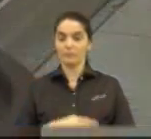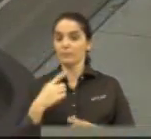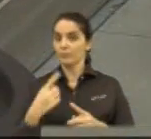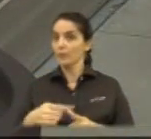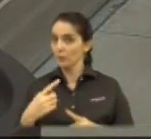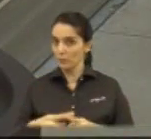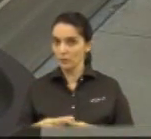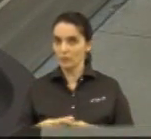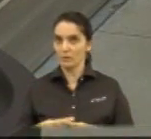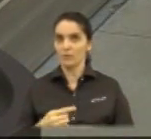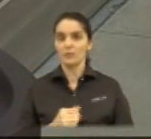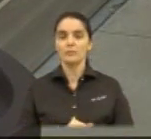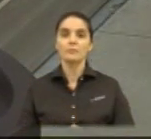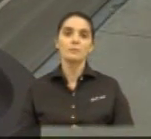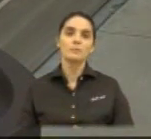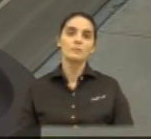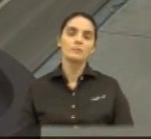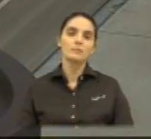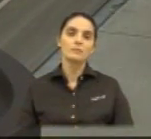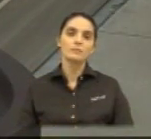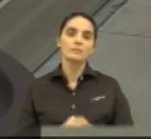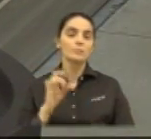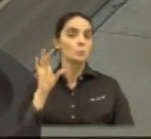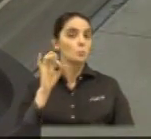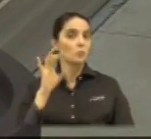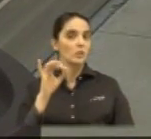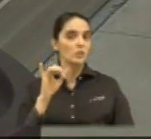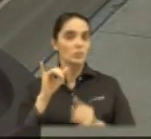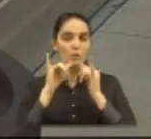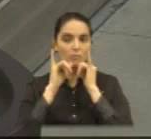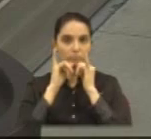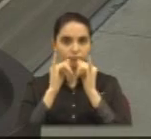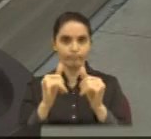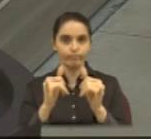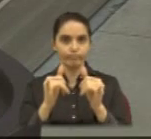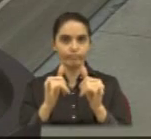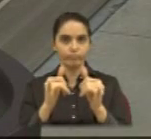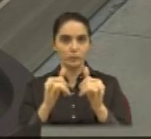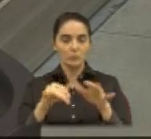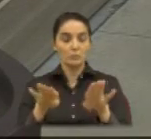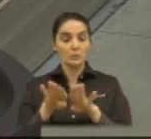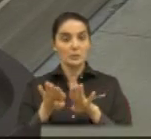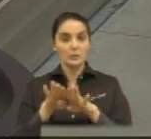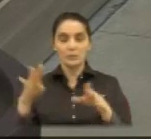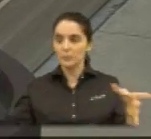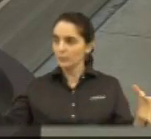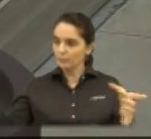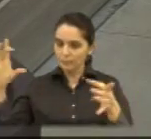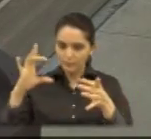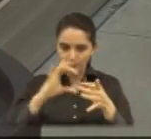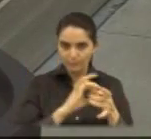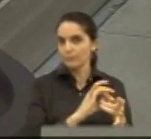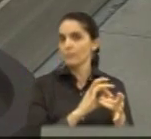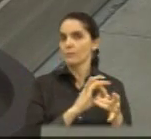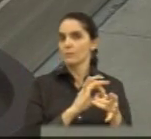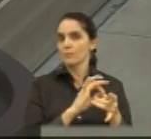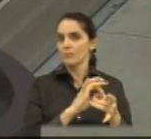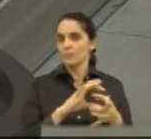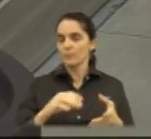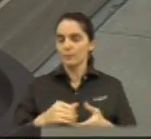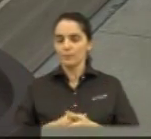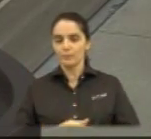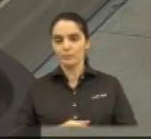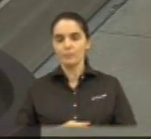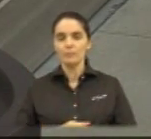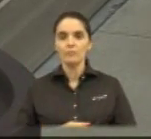da ideia de que não é só denunciar, mas é buscar aliança com os outros setores e não pensar